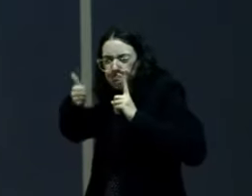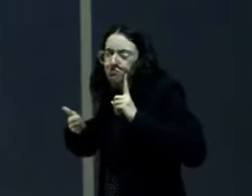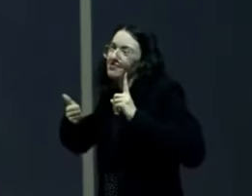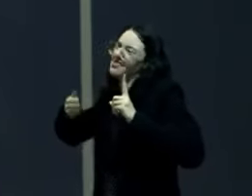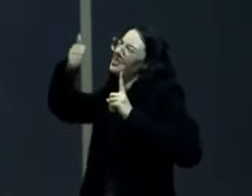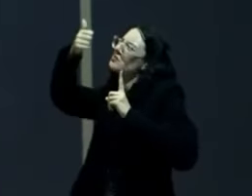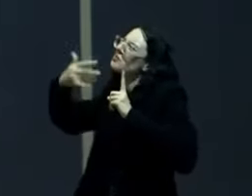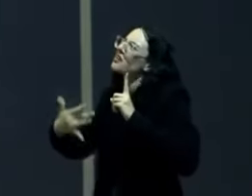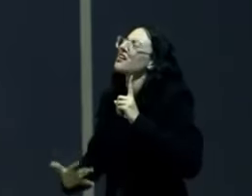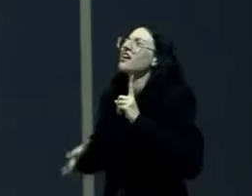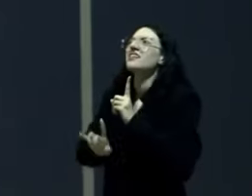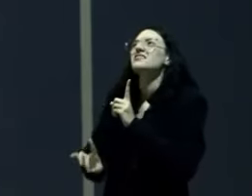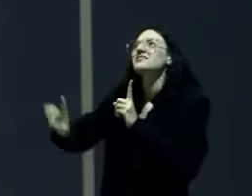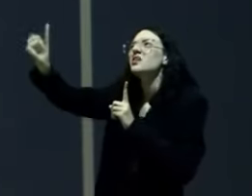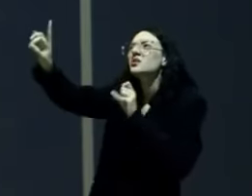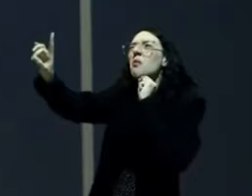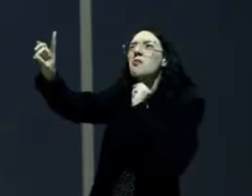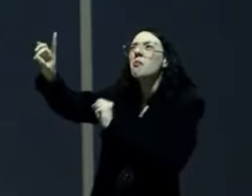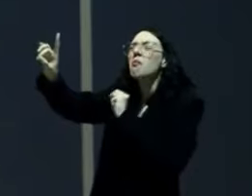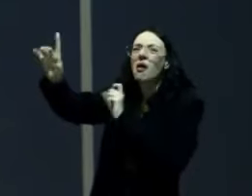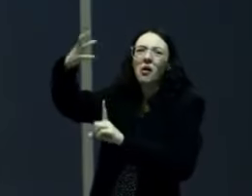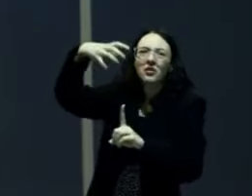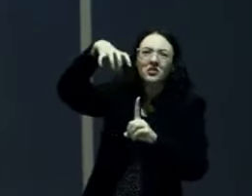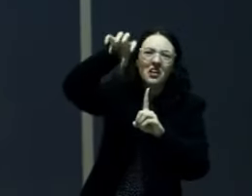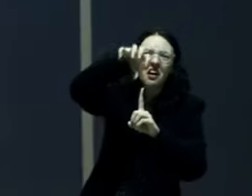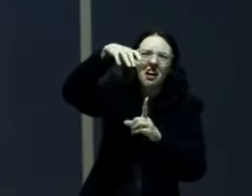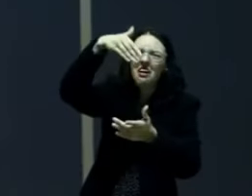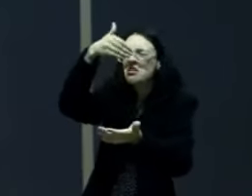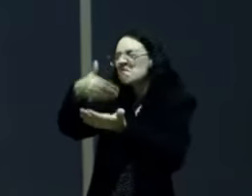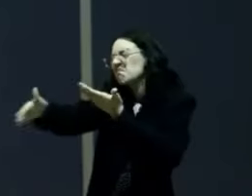pode levar reino, pode levar tudo.